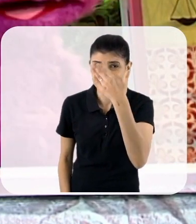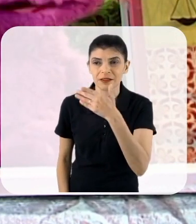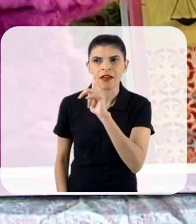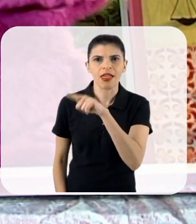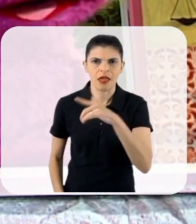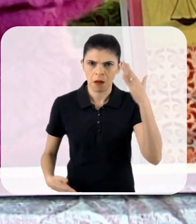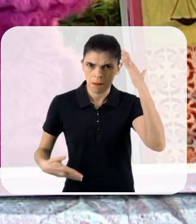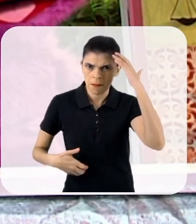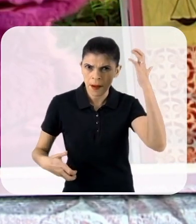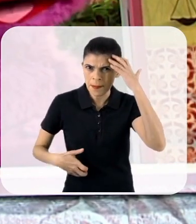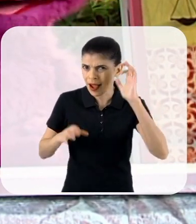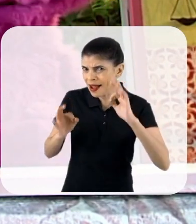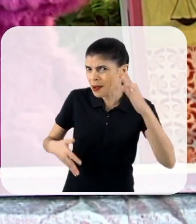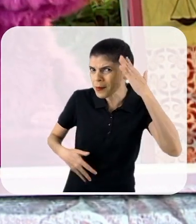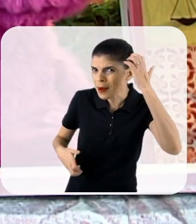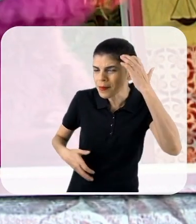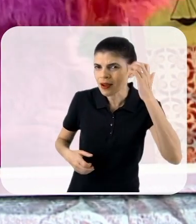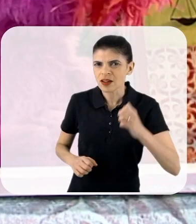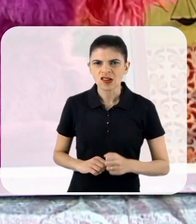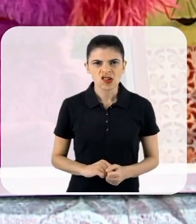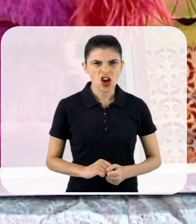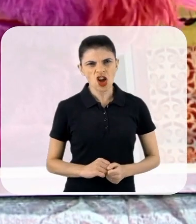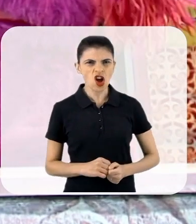Eu já sei, é um macaquinho.